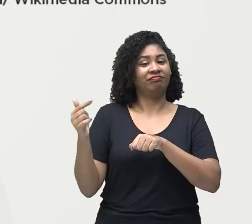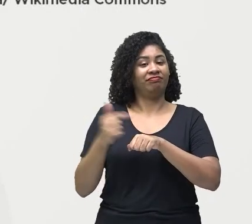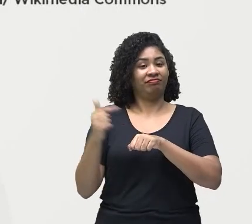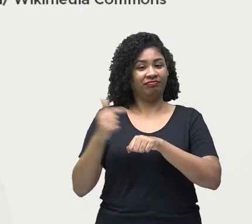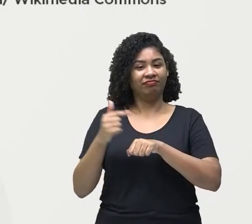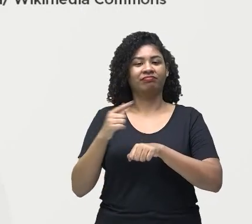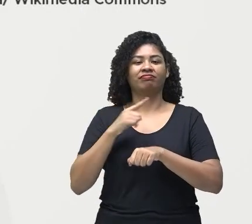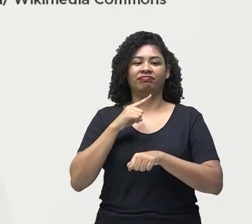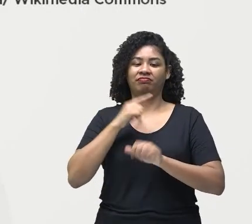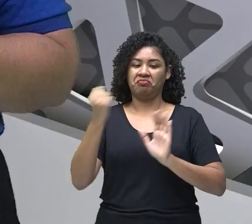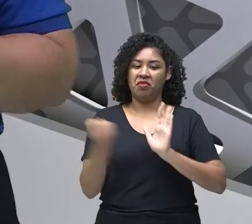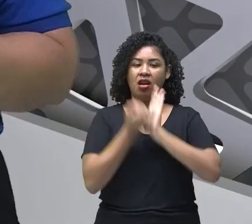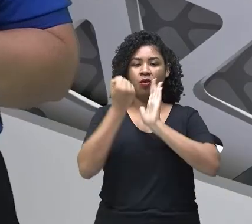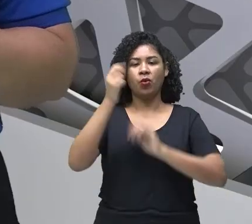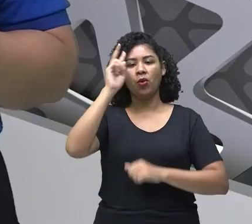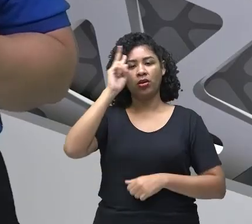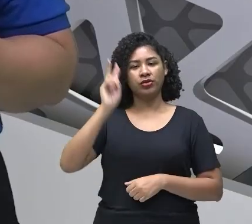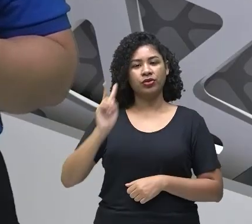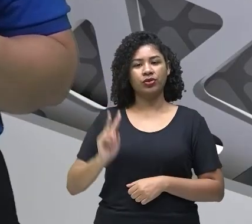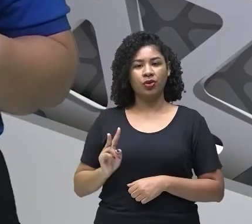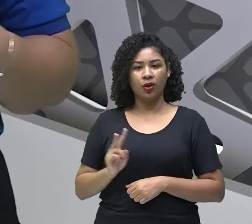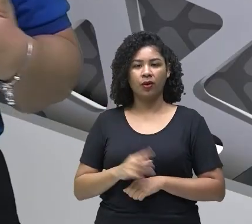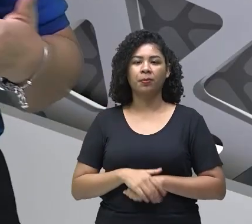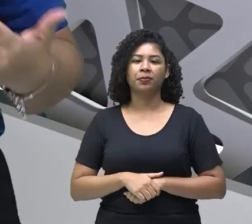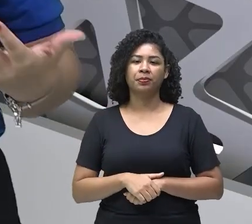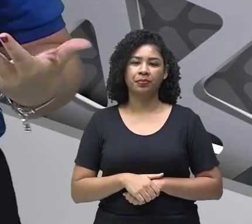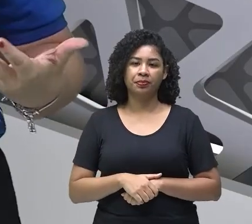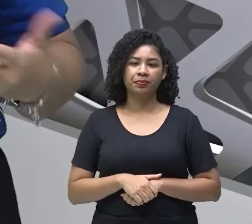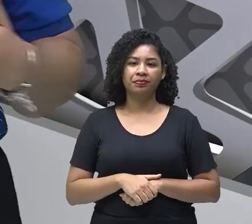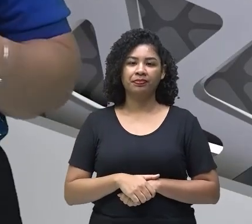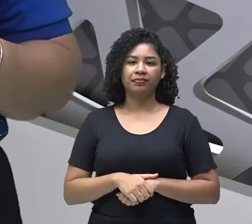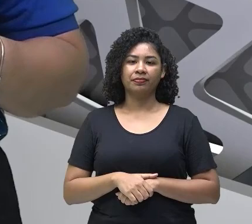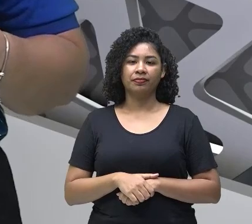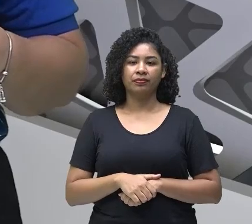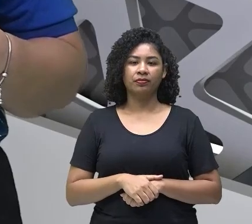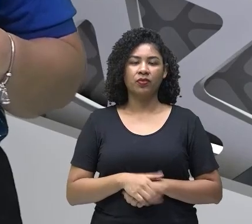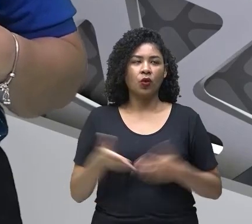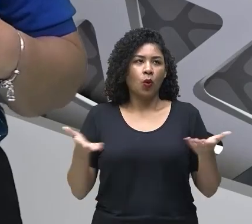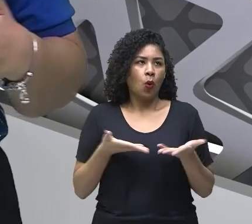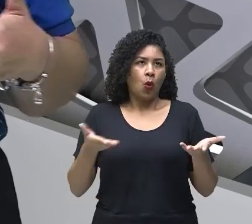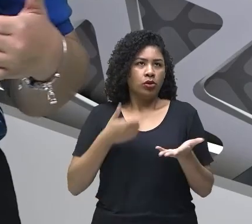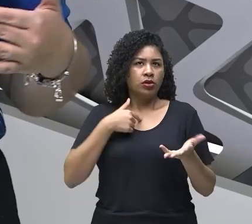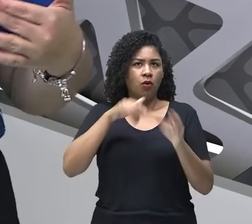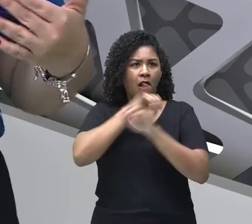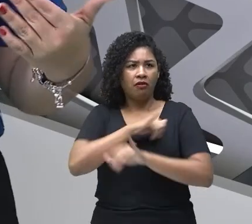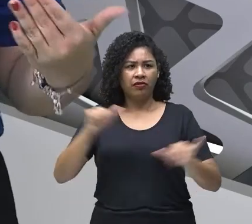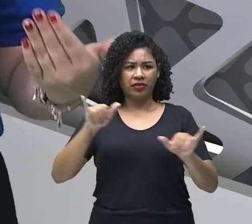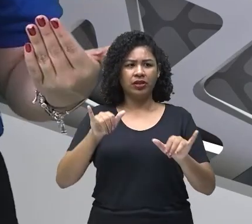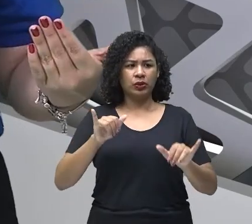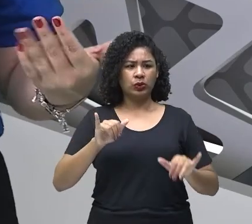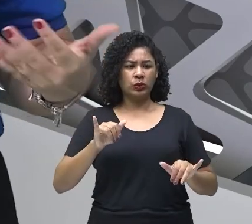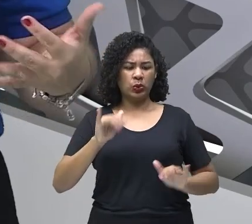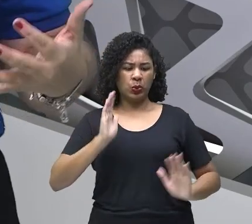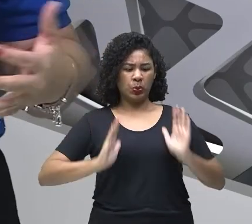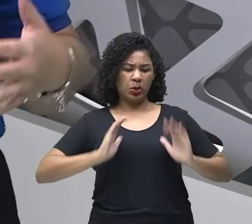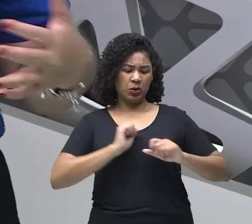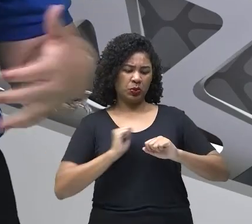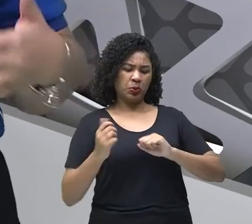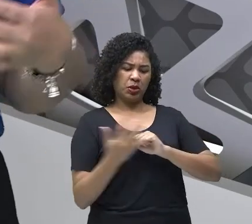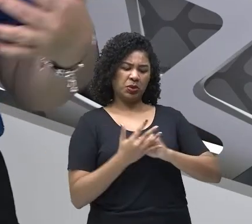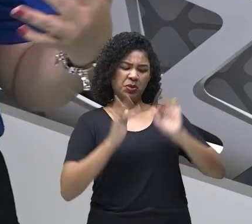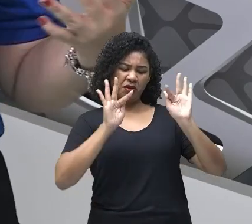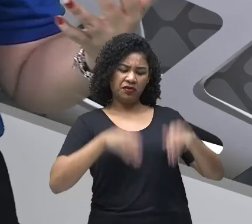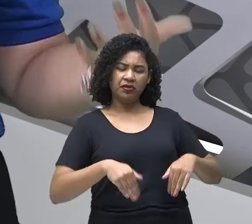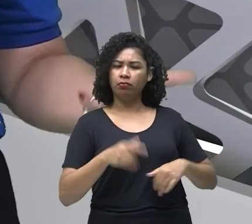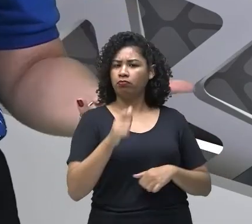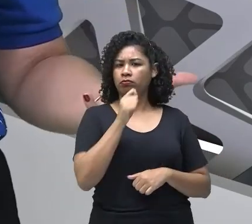bastante significativa, né? Não ainda podemos dizer que estamos fora da pandemia, mas já